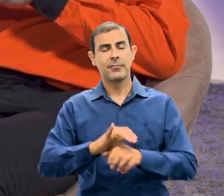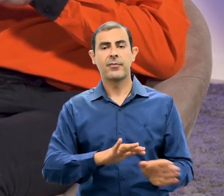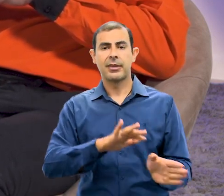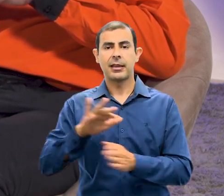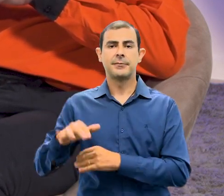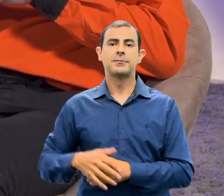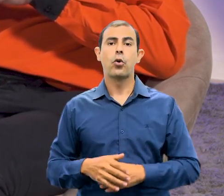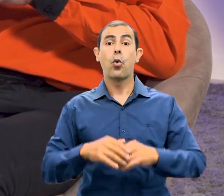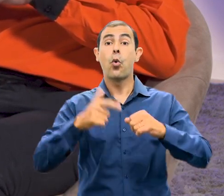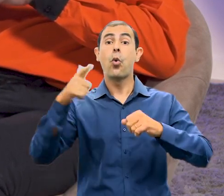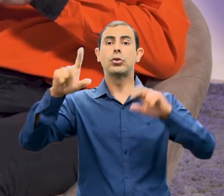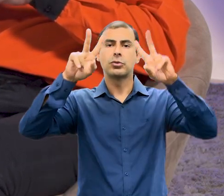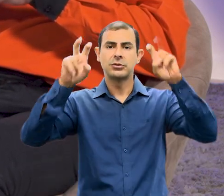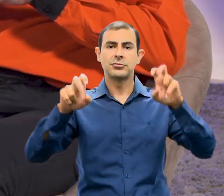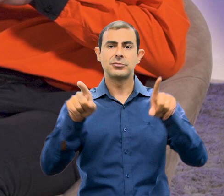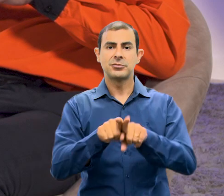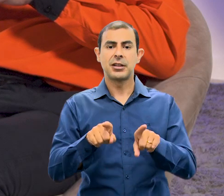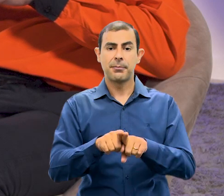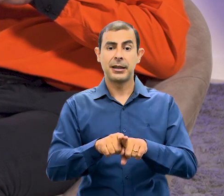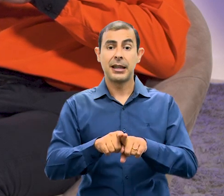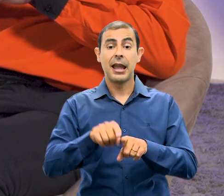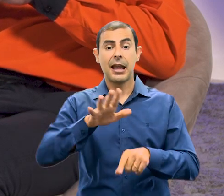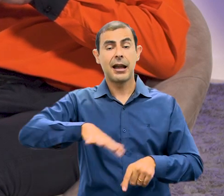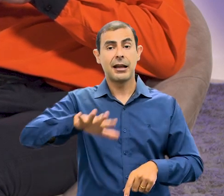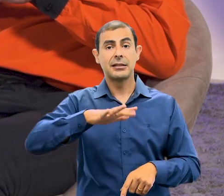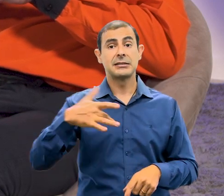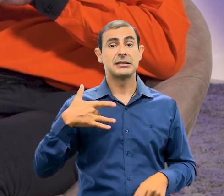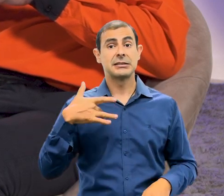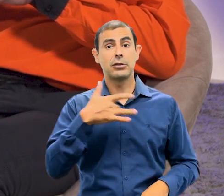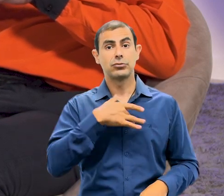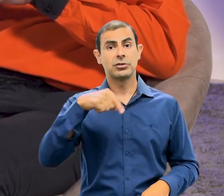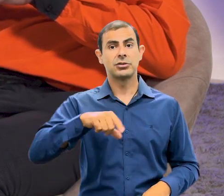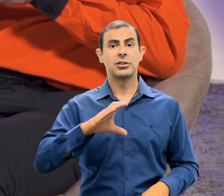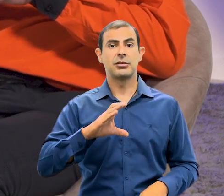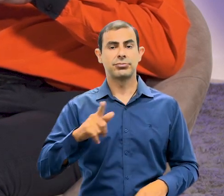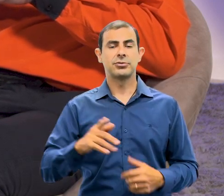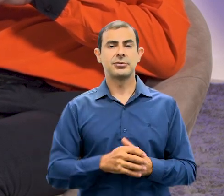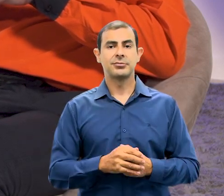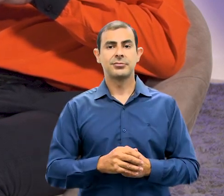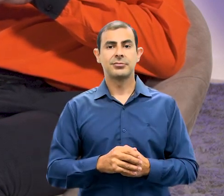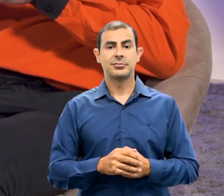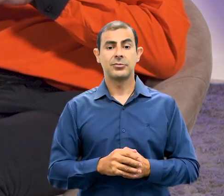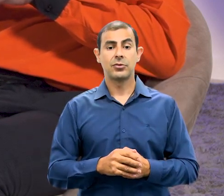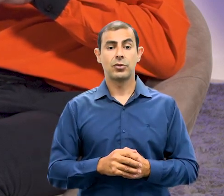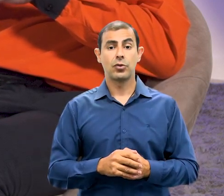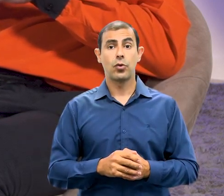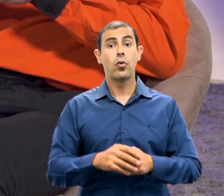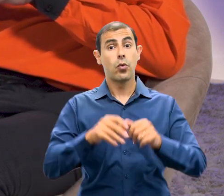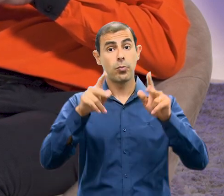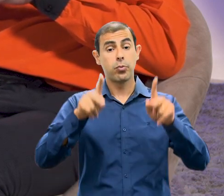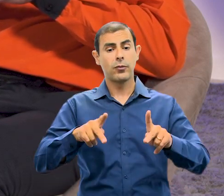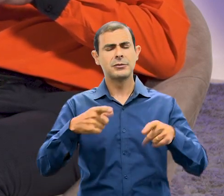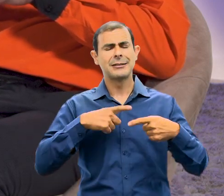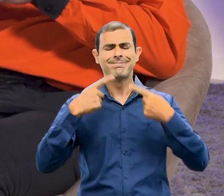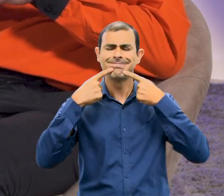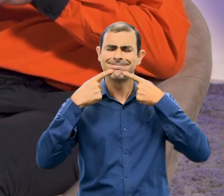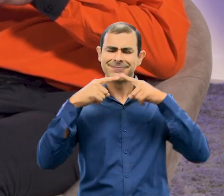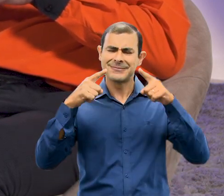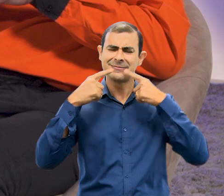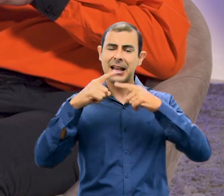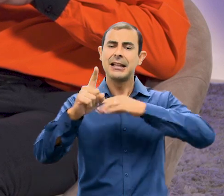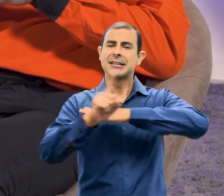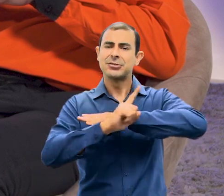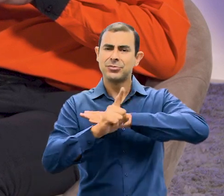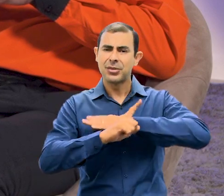que o senhor também tem acompanhado é em relação à saúde aqui no nosso município, né? A população tem reclamado bastante dos atendimentos, falta